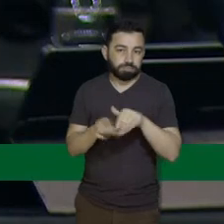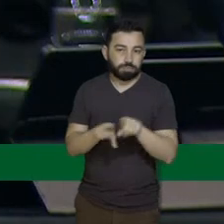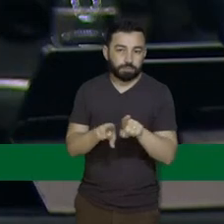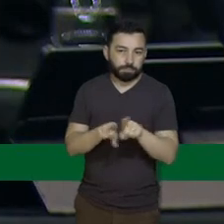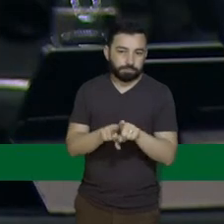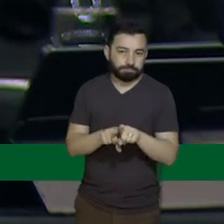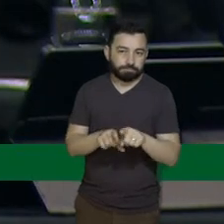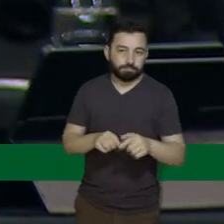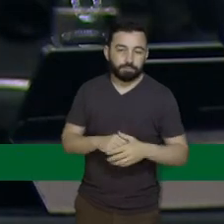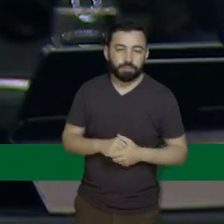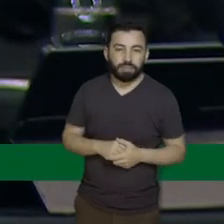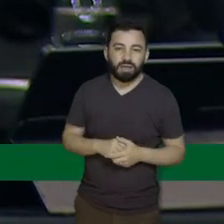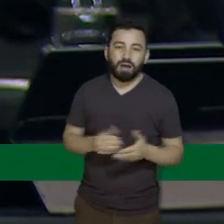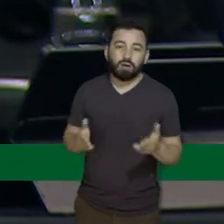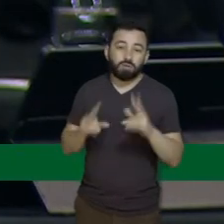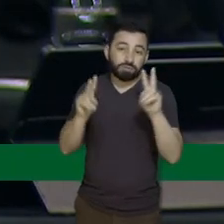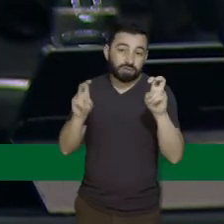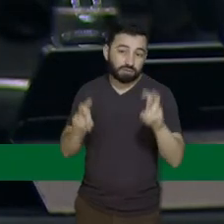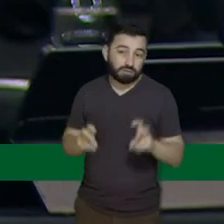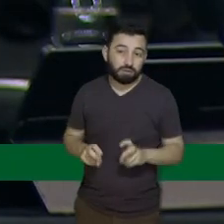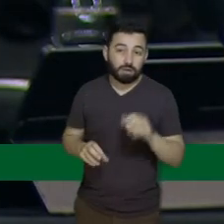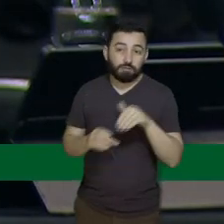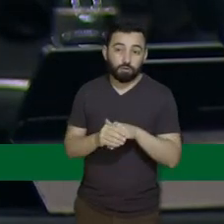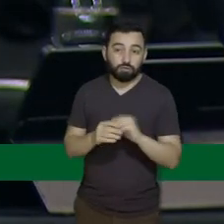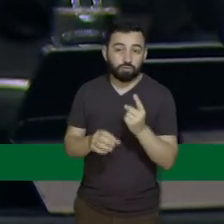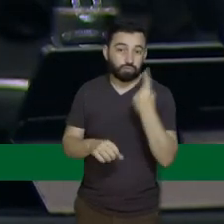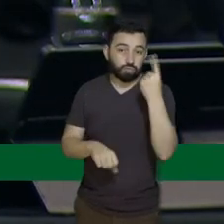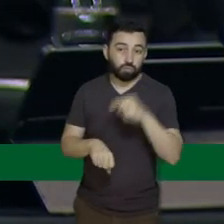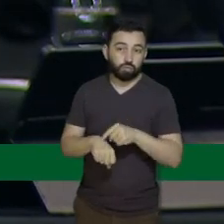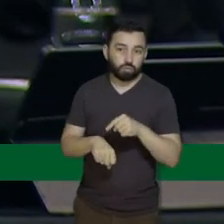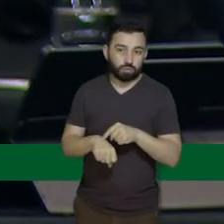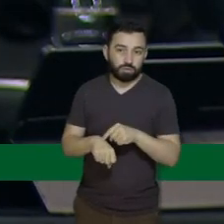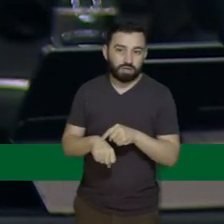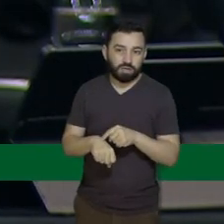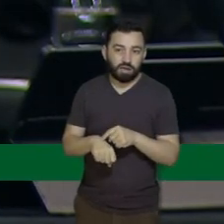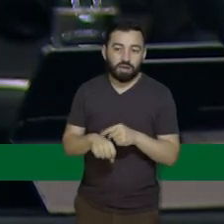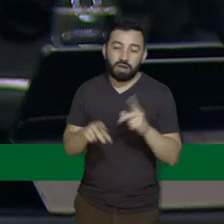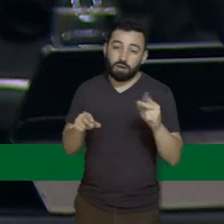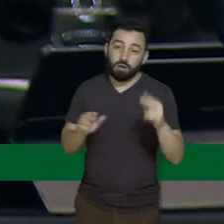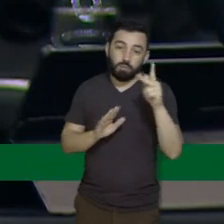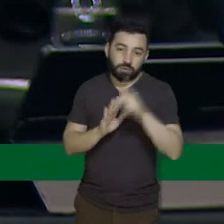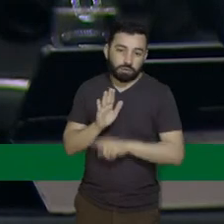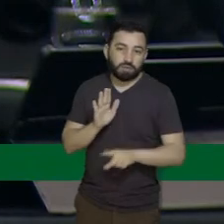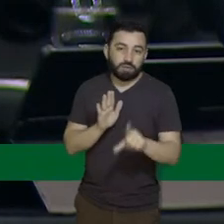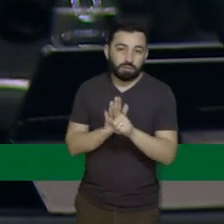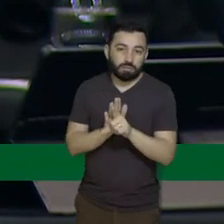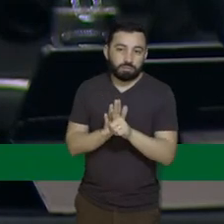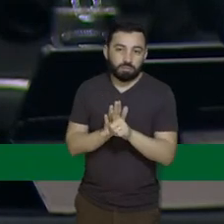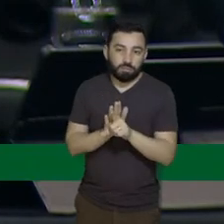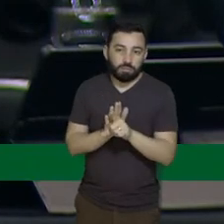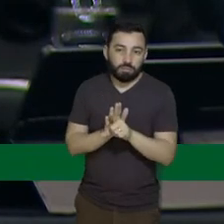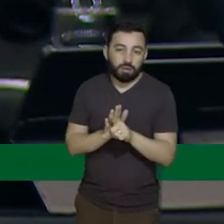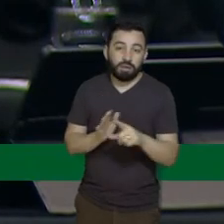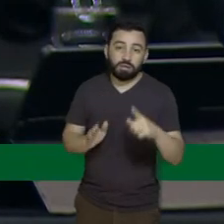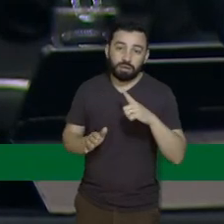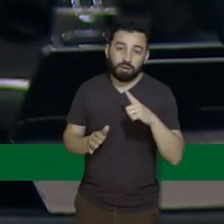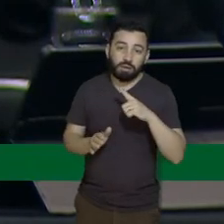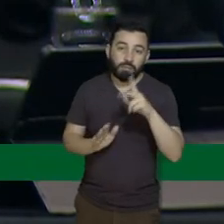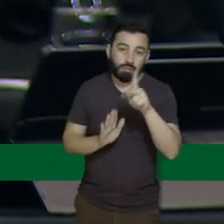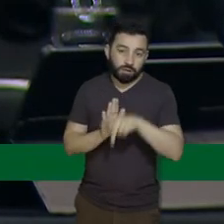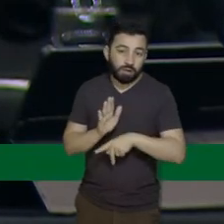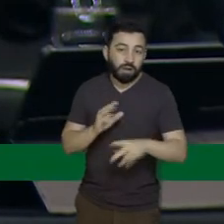Nós temos matérias que a gente vota em um turno só, como é o caso dos projetos de leis. Mas nós temos projetos de emenda